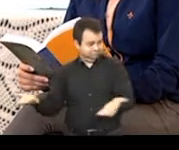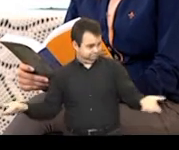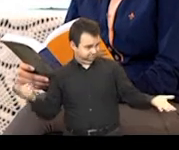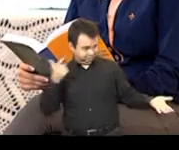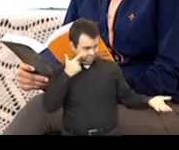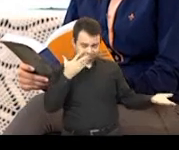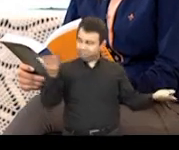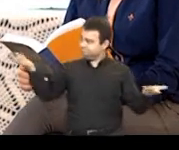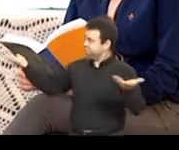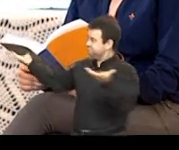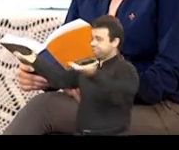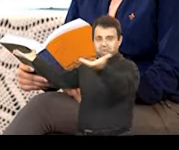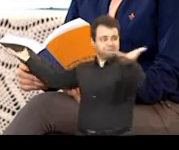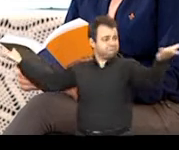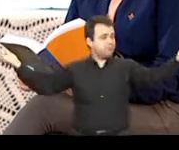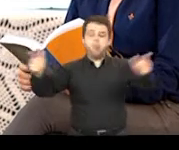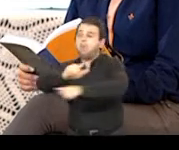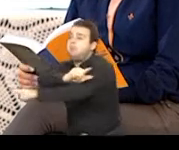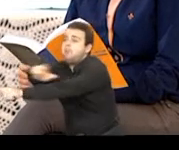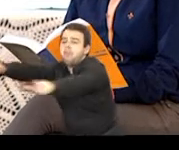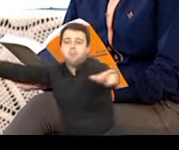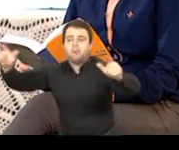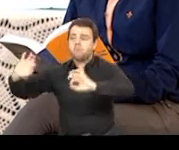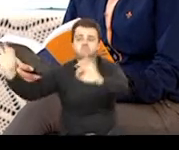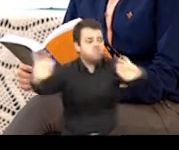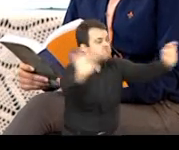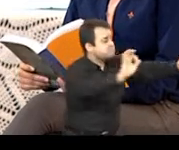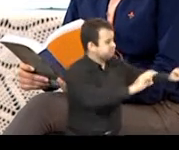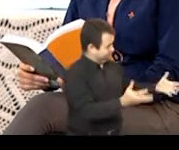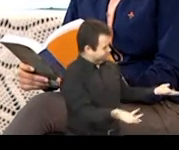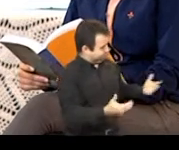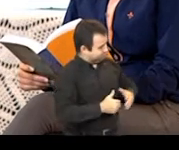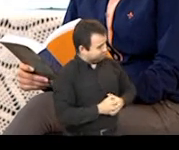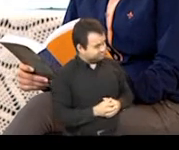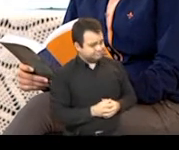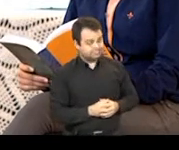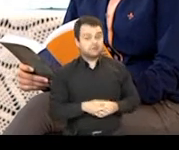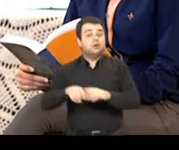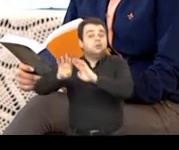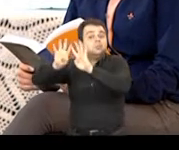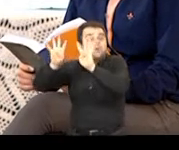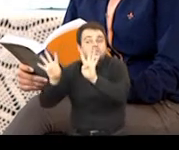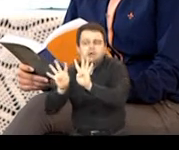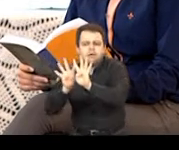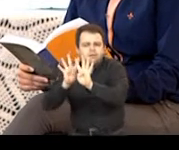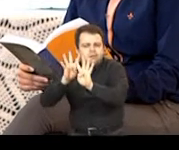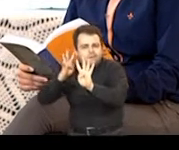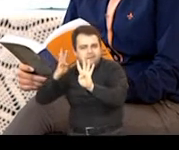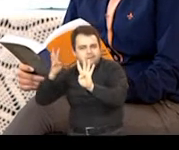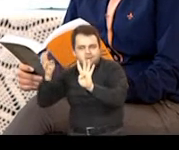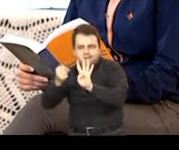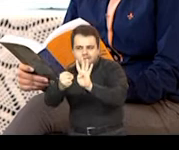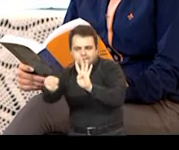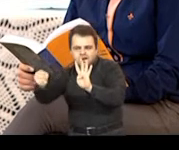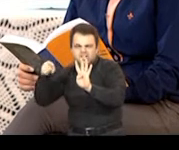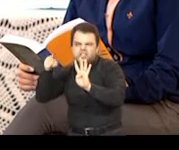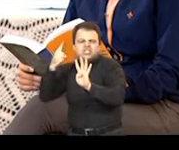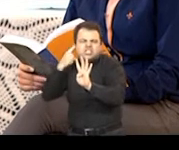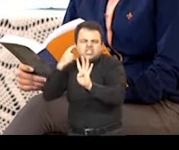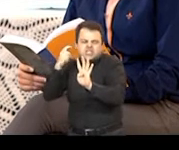Veja, completamente abandonado. Prosseguiu ele abrindo o portão. Os velhos gonzos